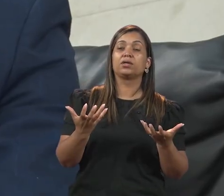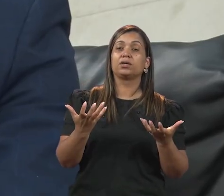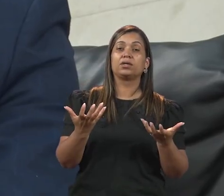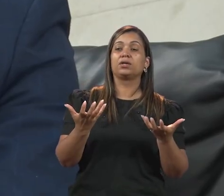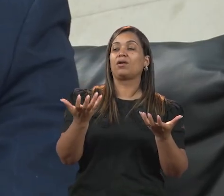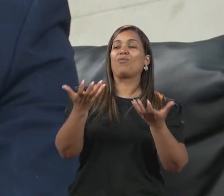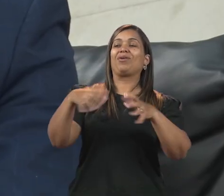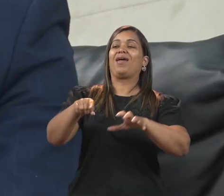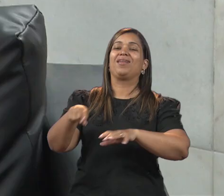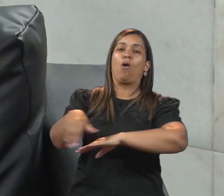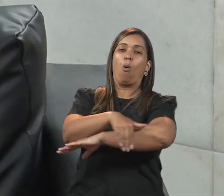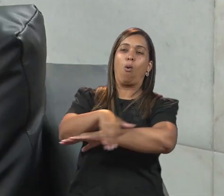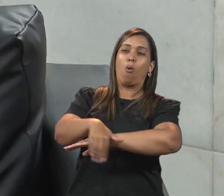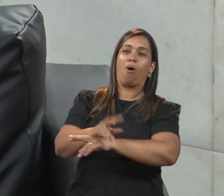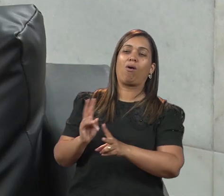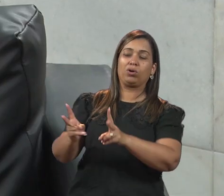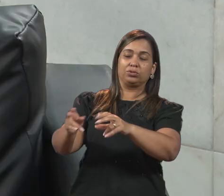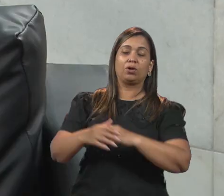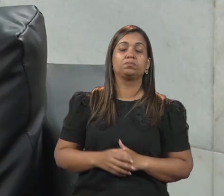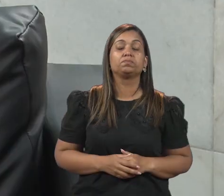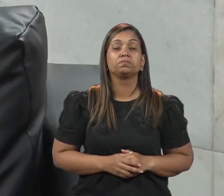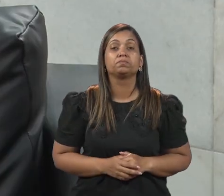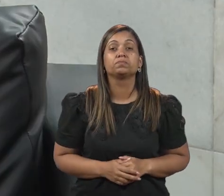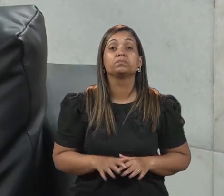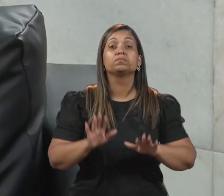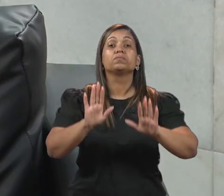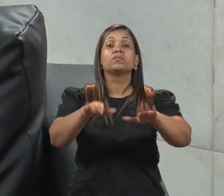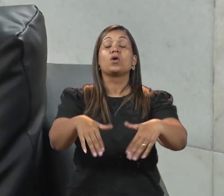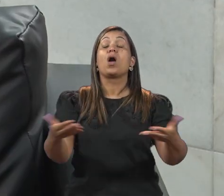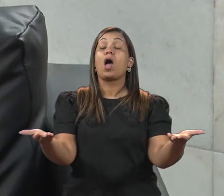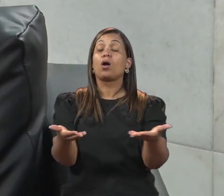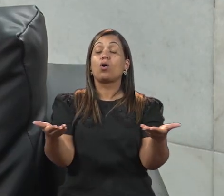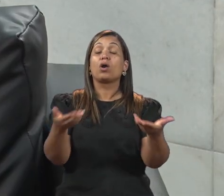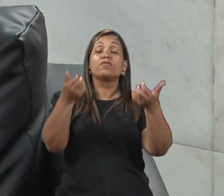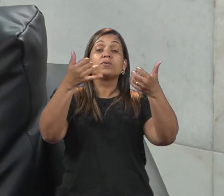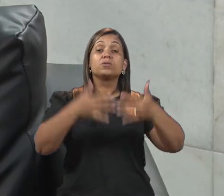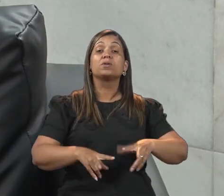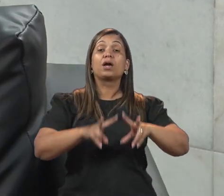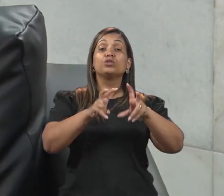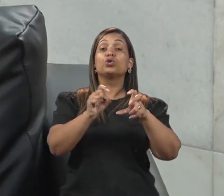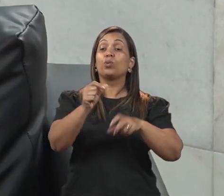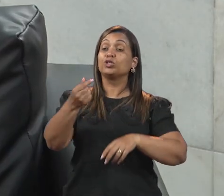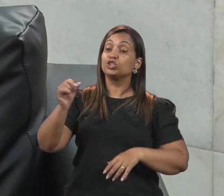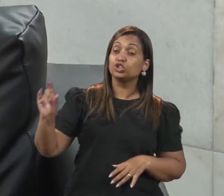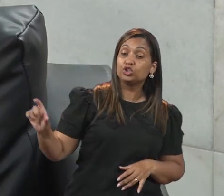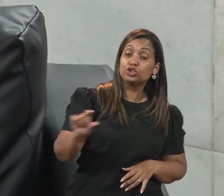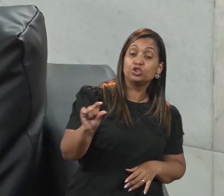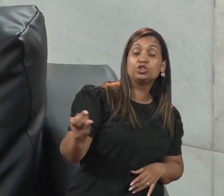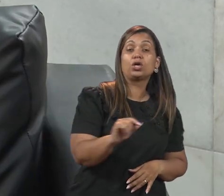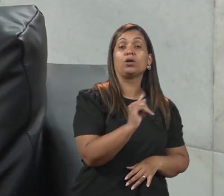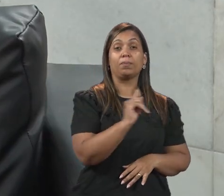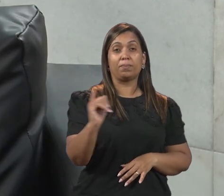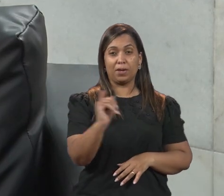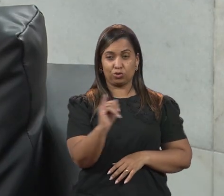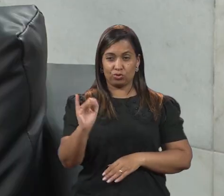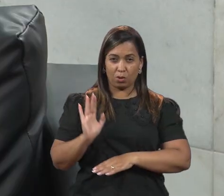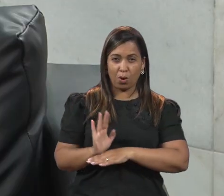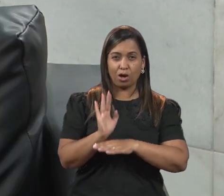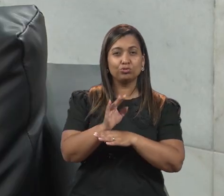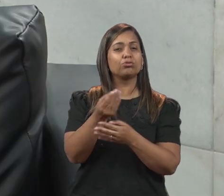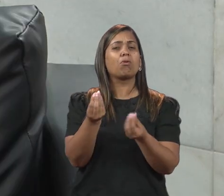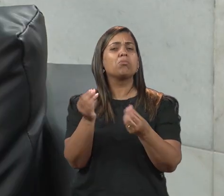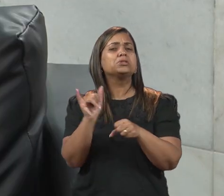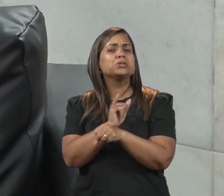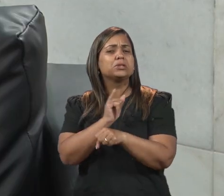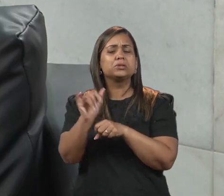de vulnerabilidade. Vereador, agora a gente fala sobre emendas impositivas, né? Queria saber do senhor quais critérios o senhor